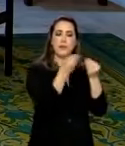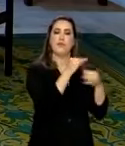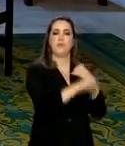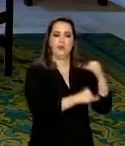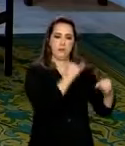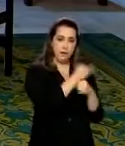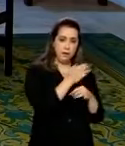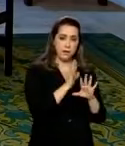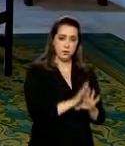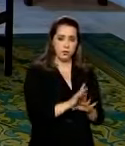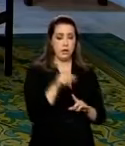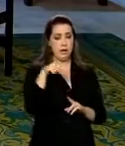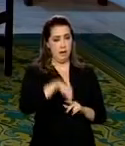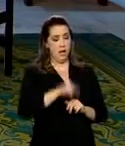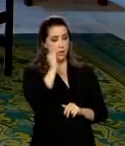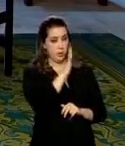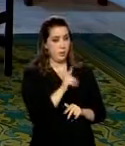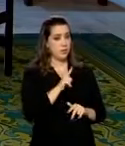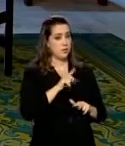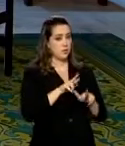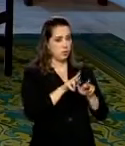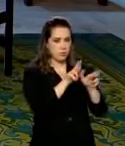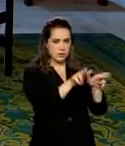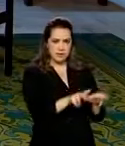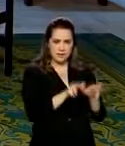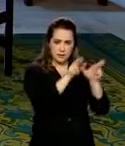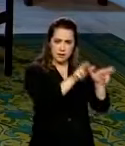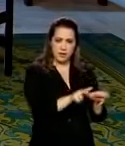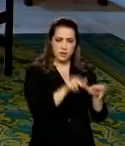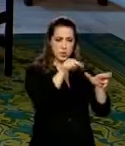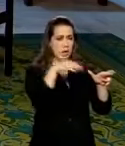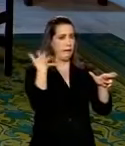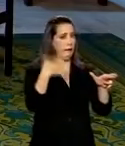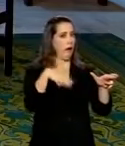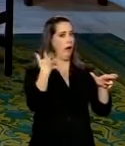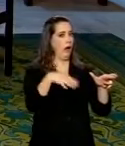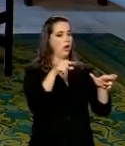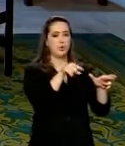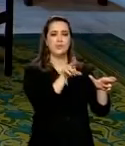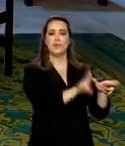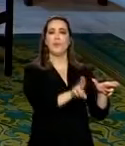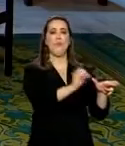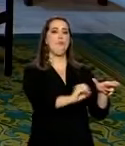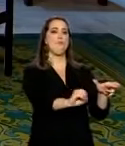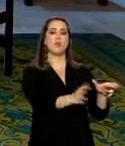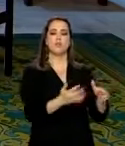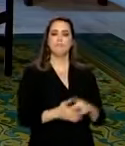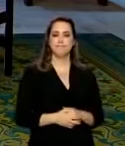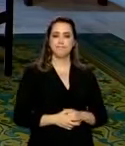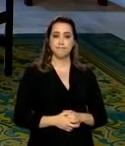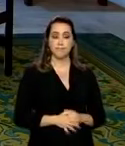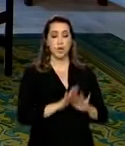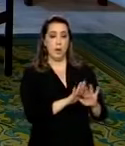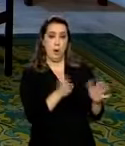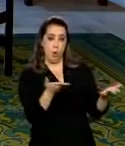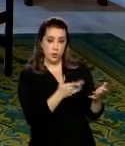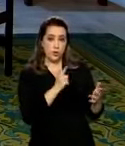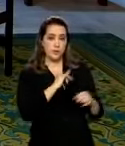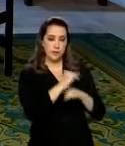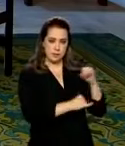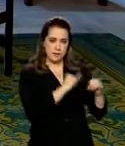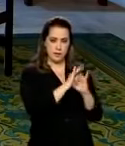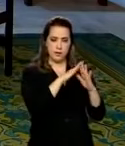O Marcos Pontes conseguiu desembaraçar isso junto ao Supremo Tribunal Federal. Hoje temos um programa de internet nas escolas, né? Se